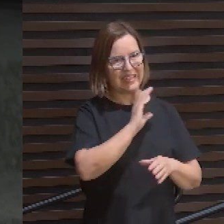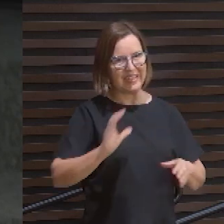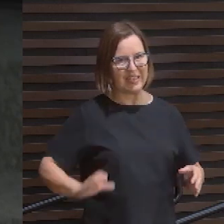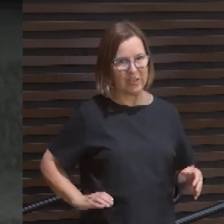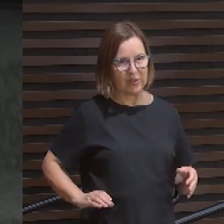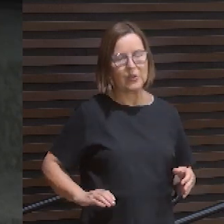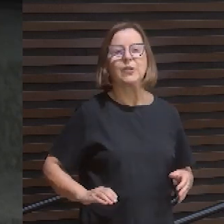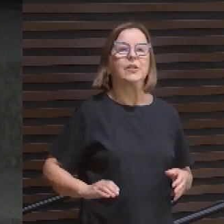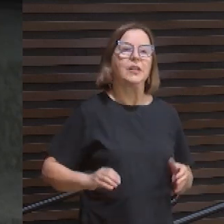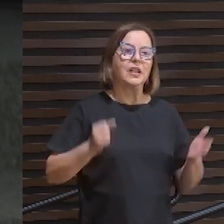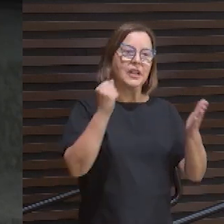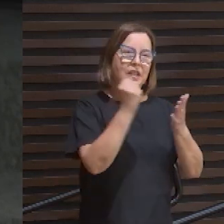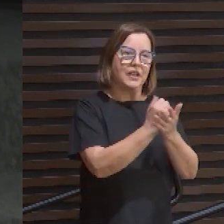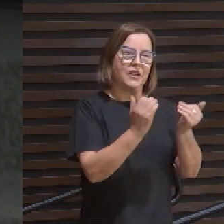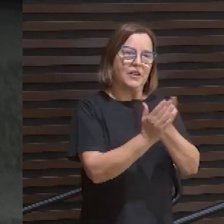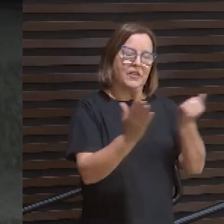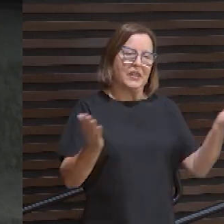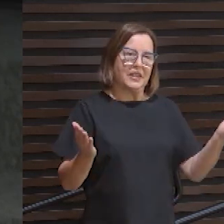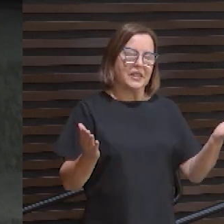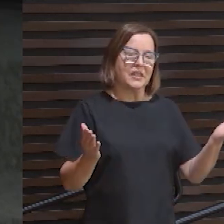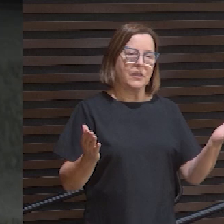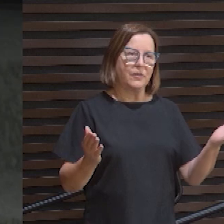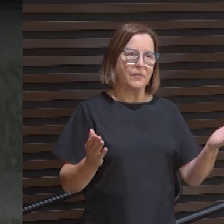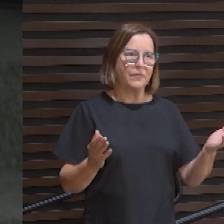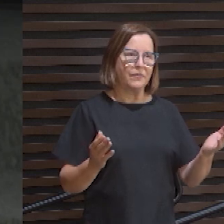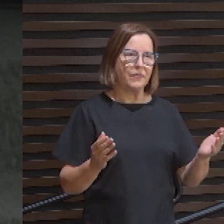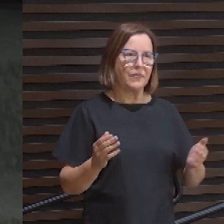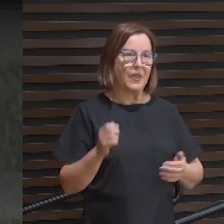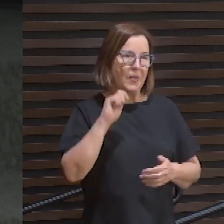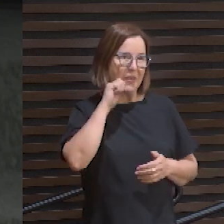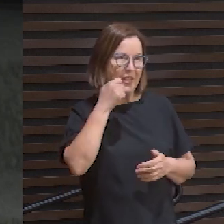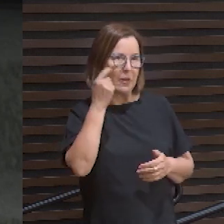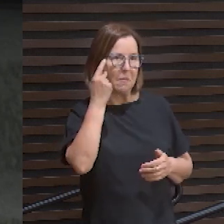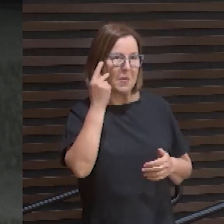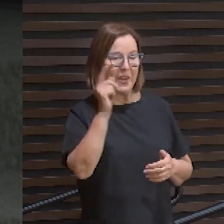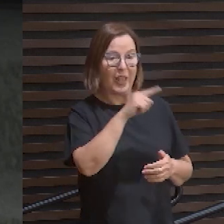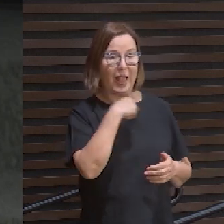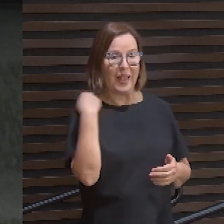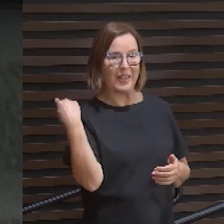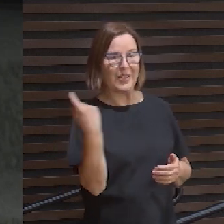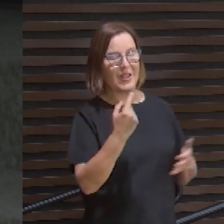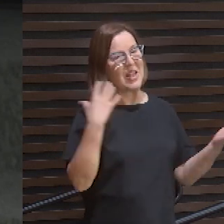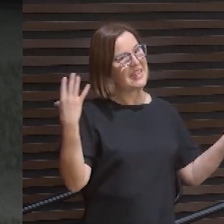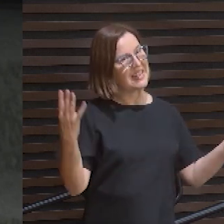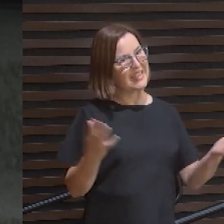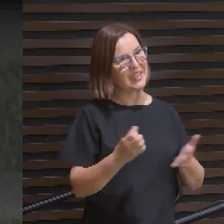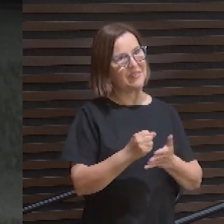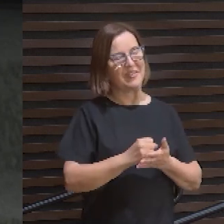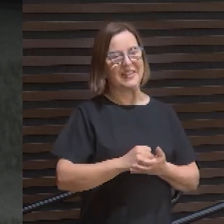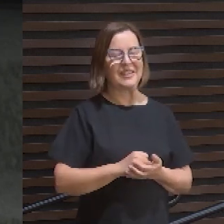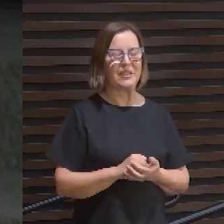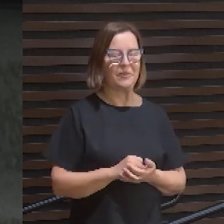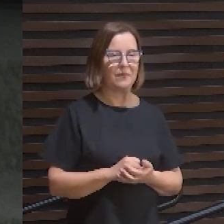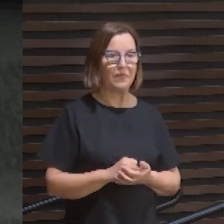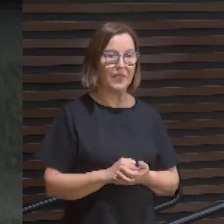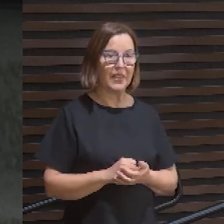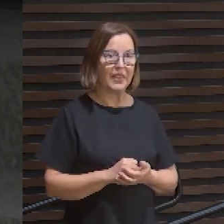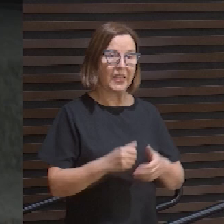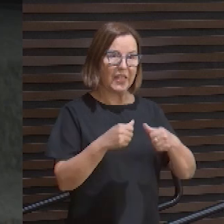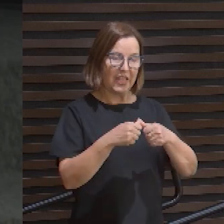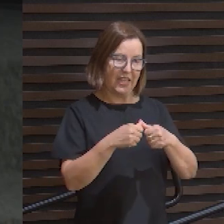é a chave para a nossa salvação e renovação. Olha, isso fazia parte de um cântico que